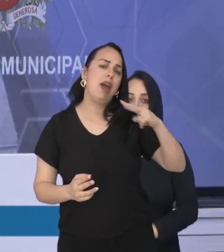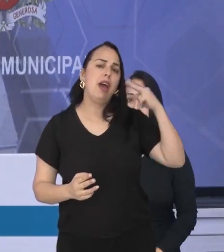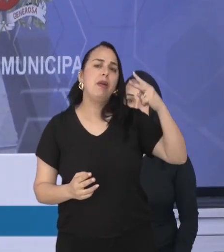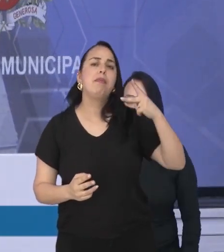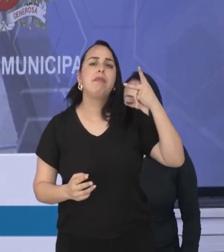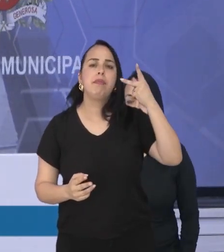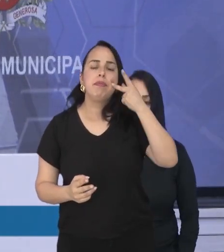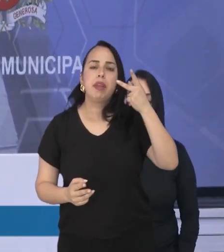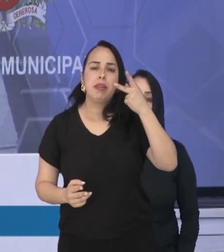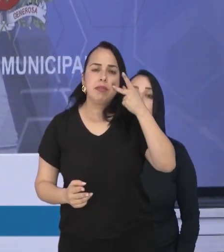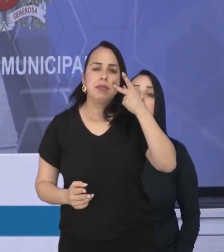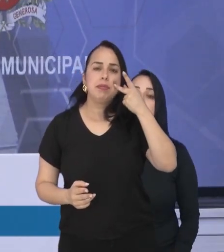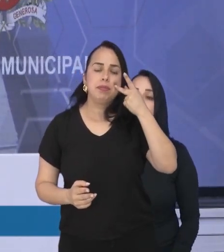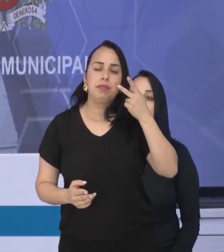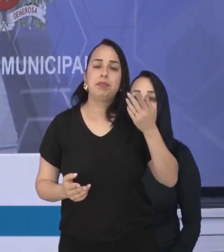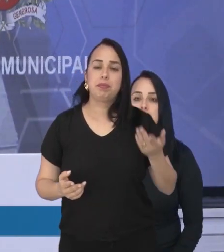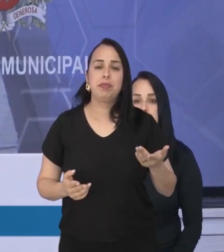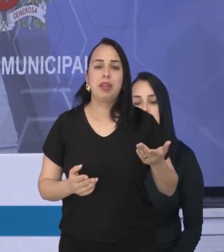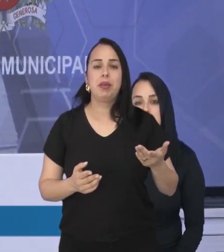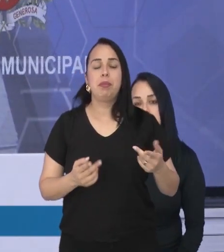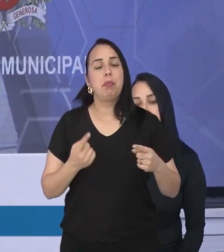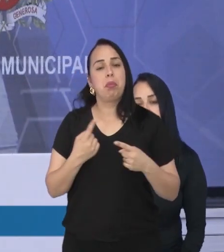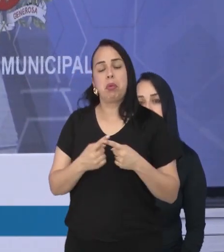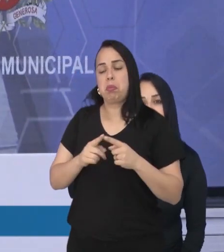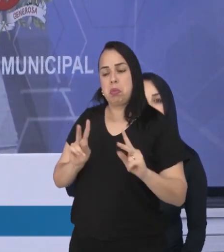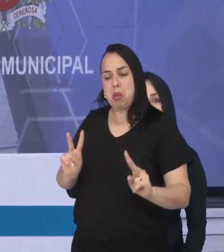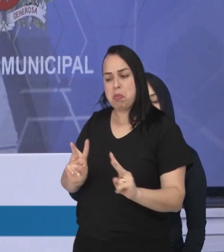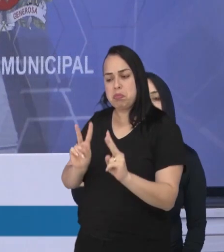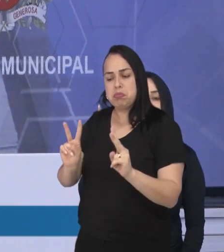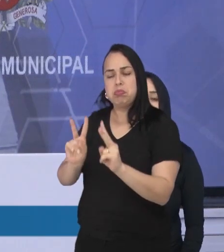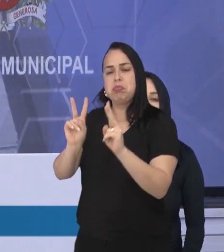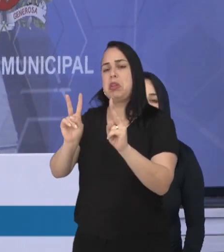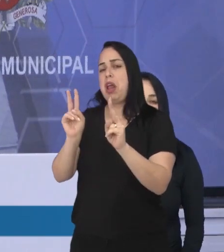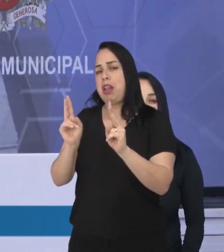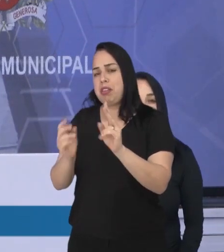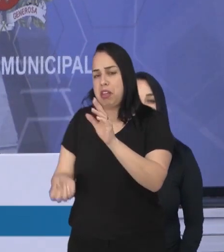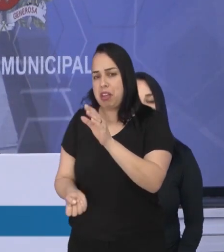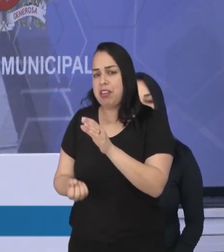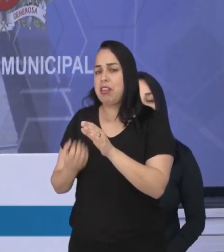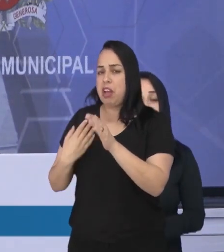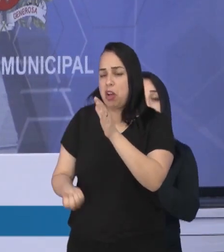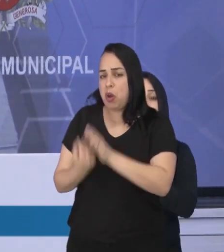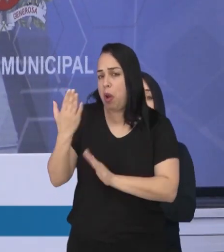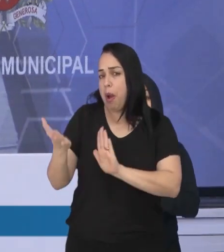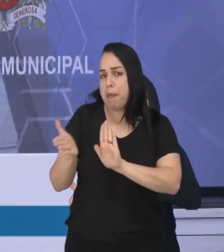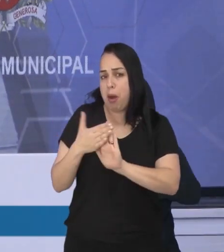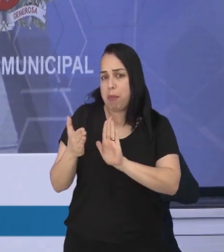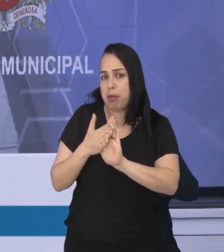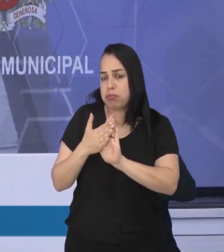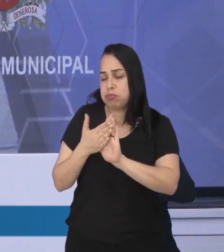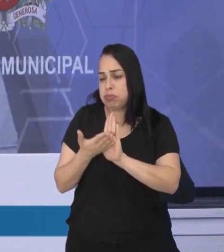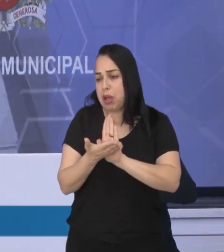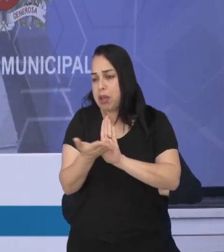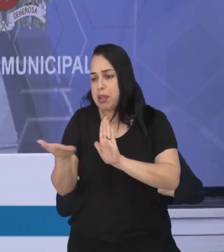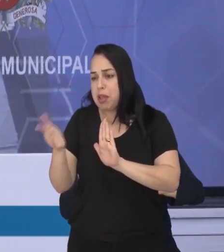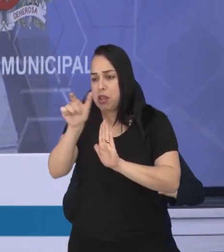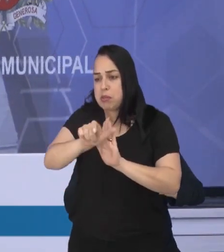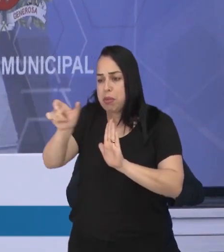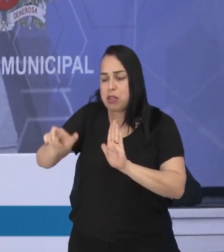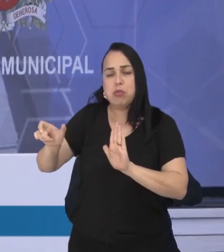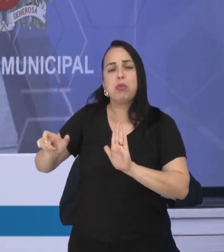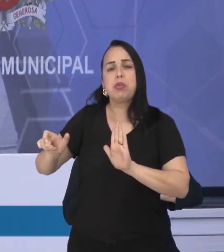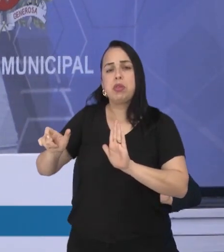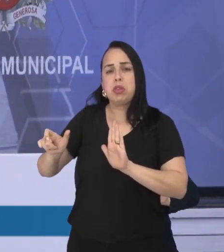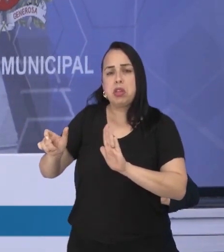ao vereador Rafael, pela valorosa proposta em reconhecer pessoas